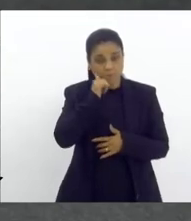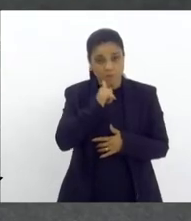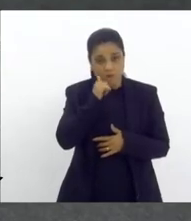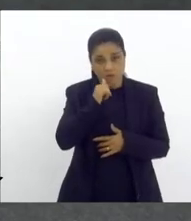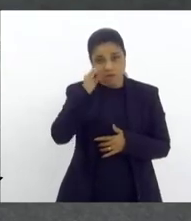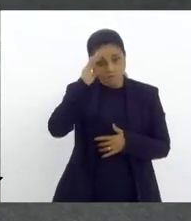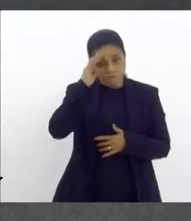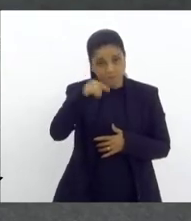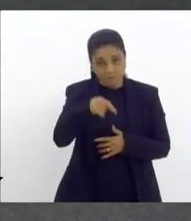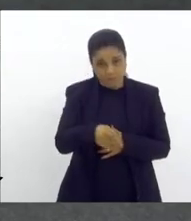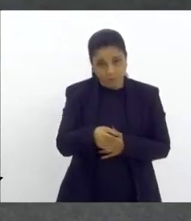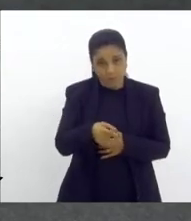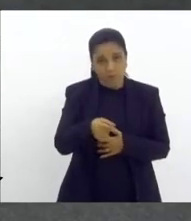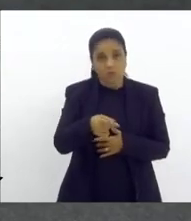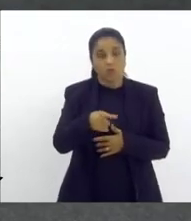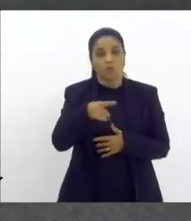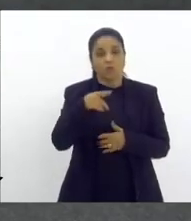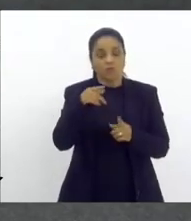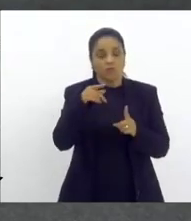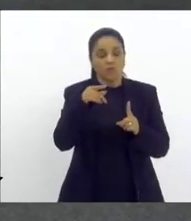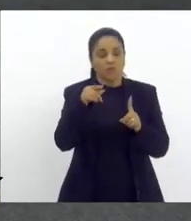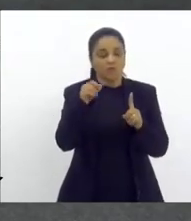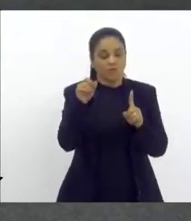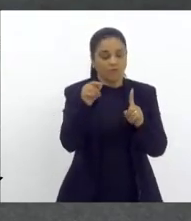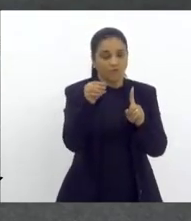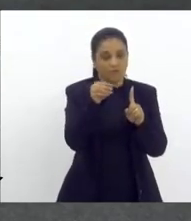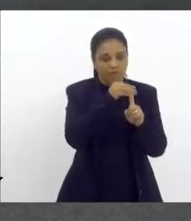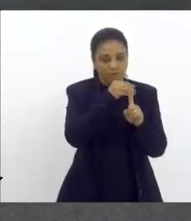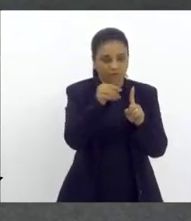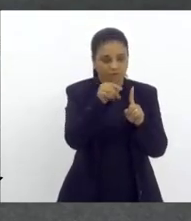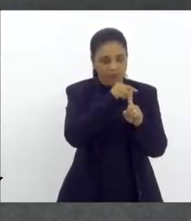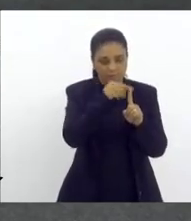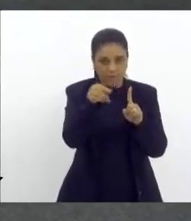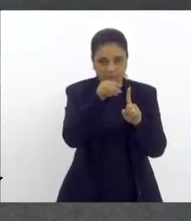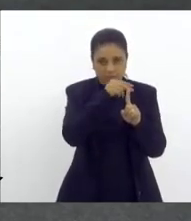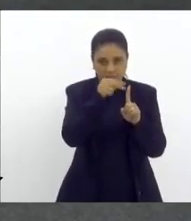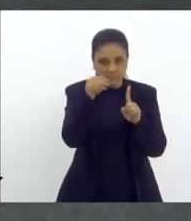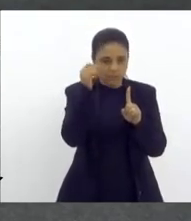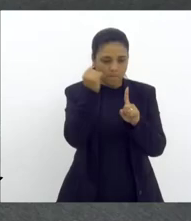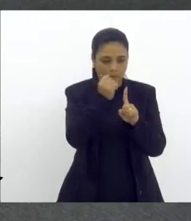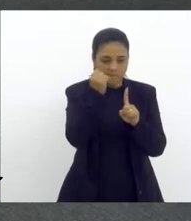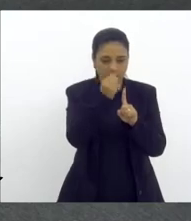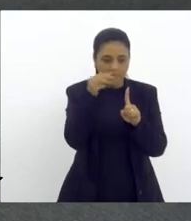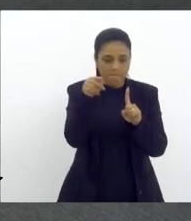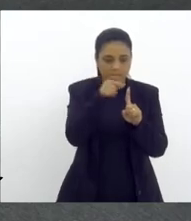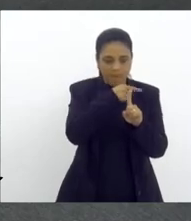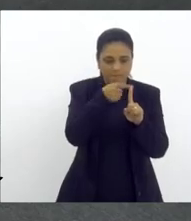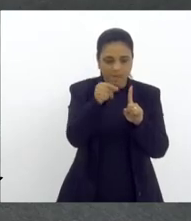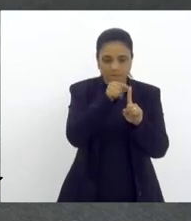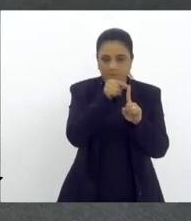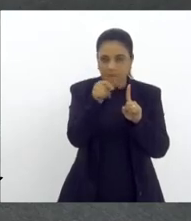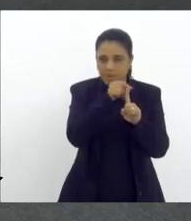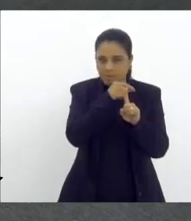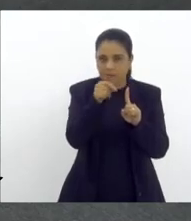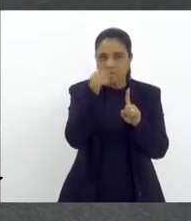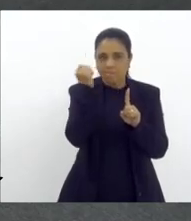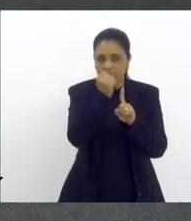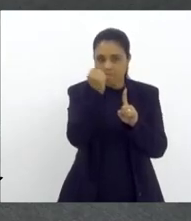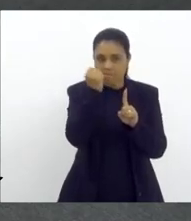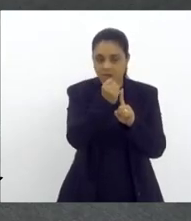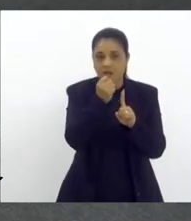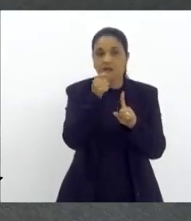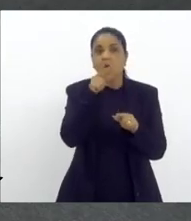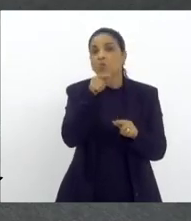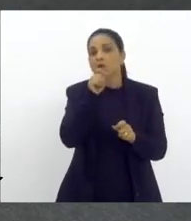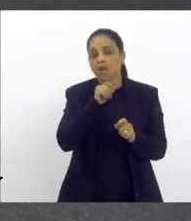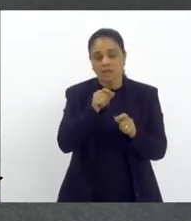que o feminicídio de mulheres de mulheres pretas 25% desses feminicídios era por arma de